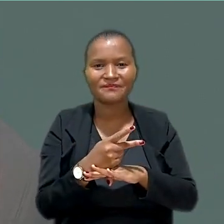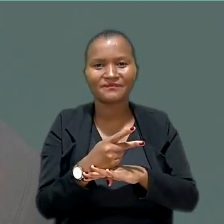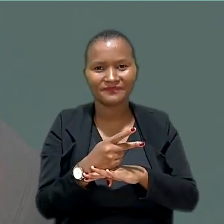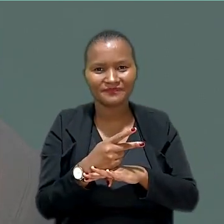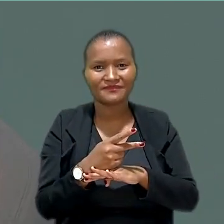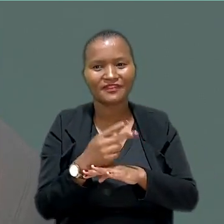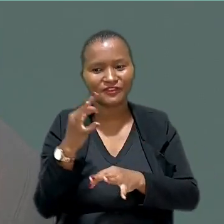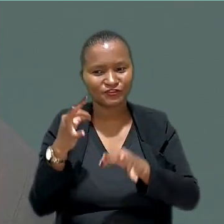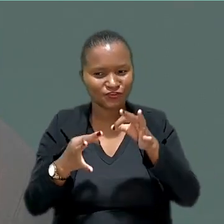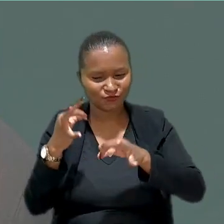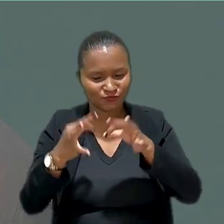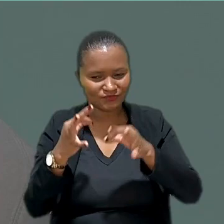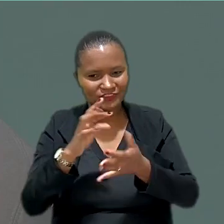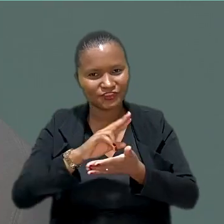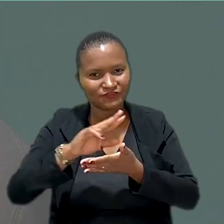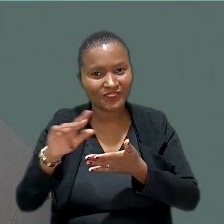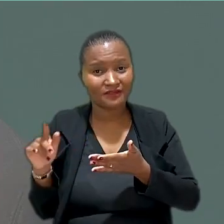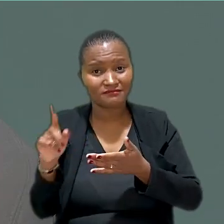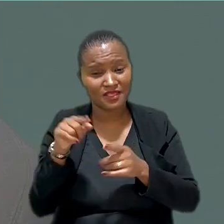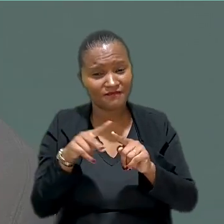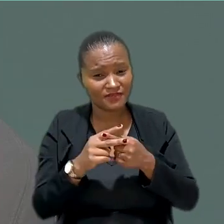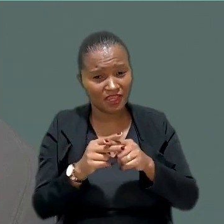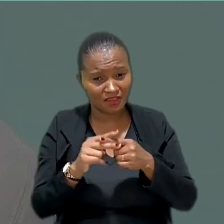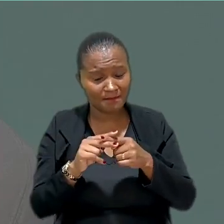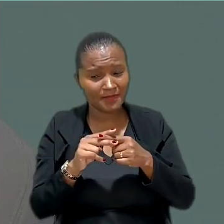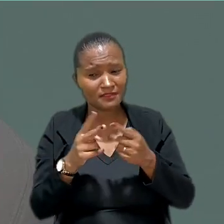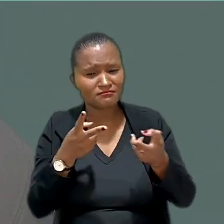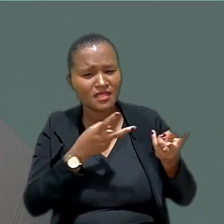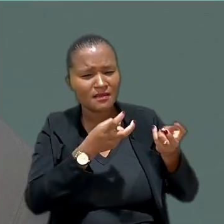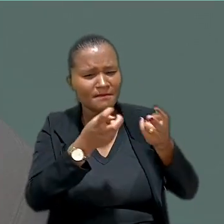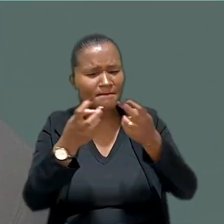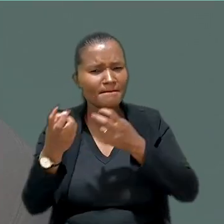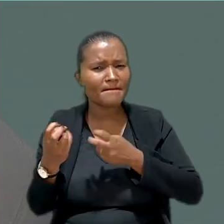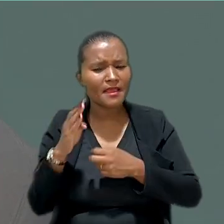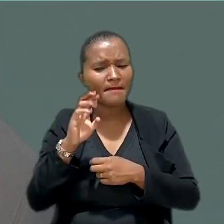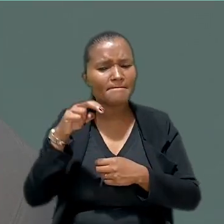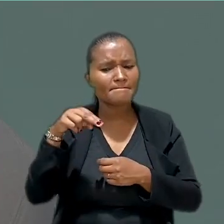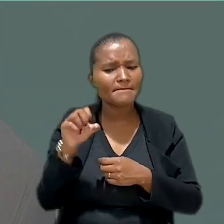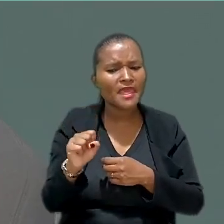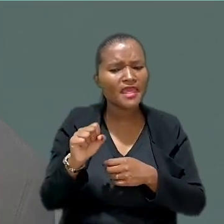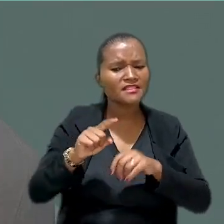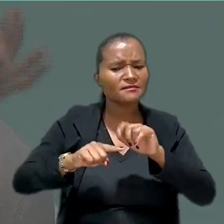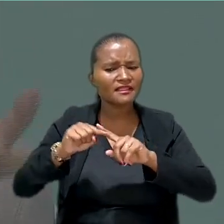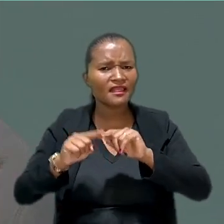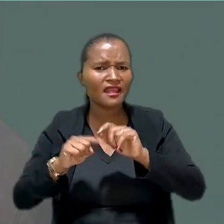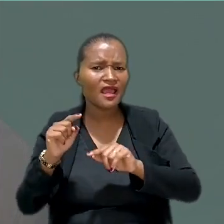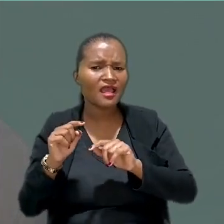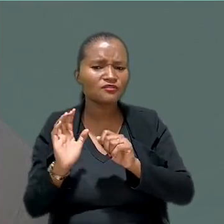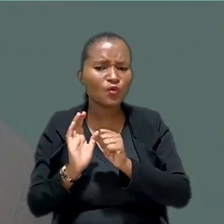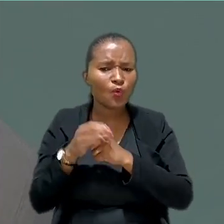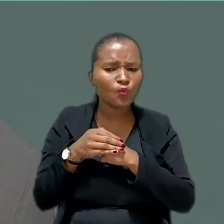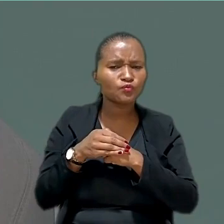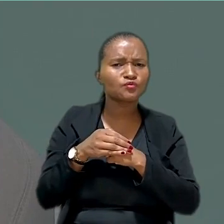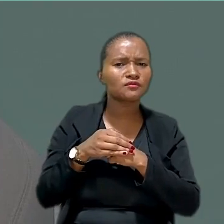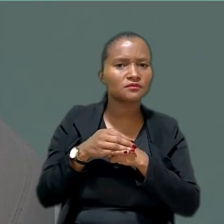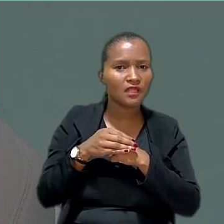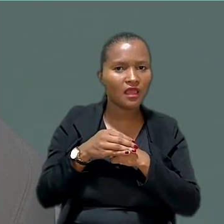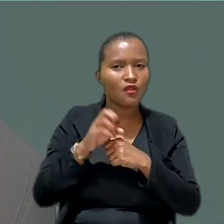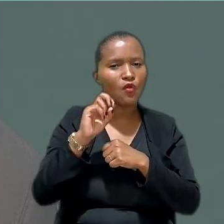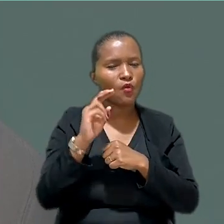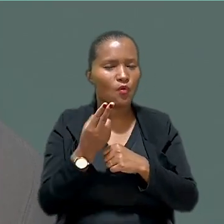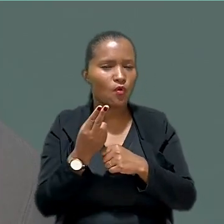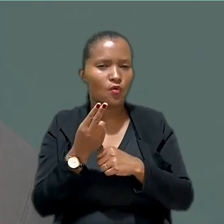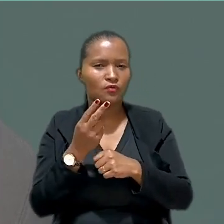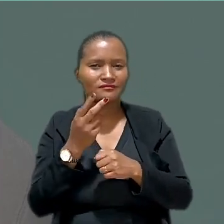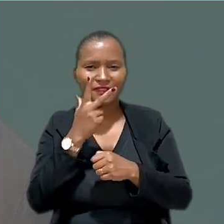de diversos juízes. São ferramentas que buscam identificar bens ocultos ou lavagem de dinheiro, como nós falamos